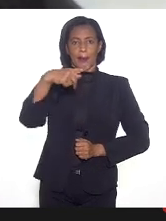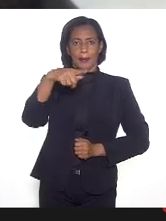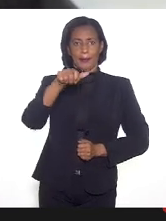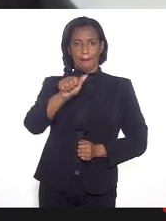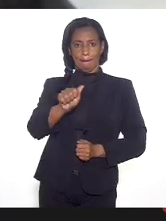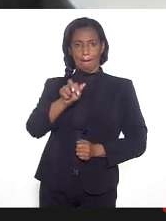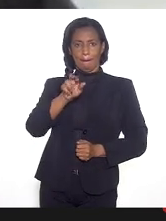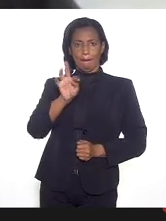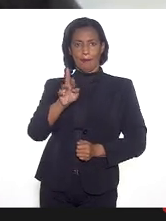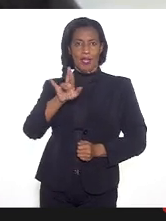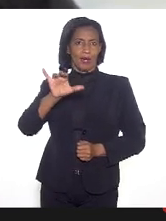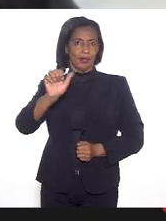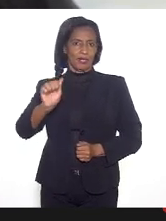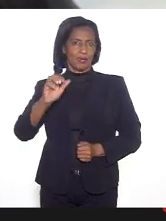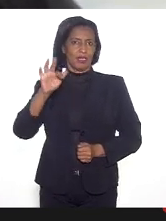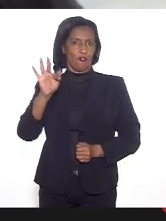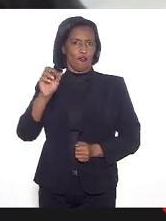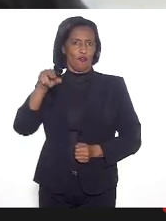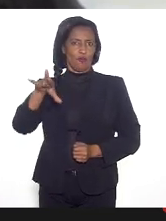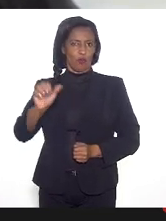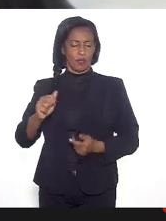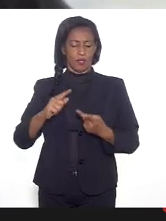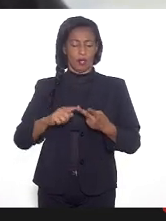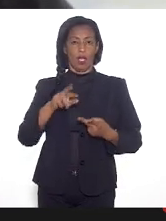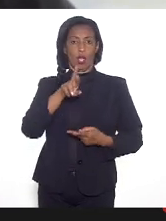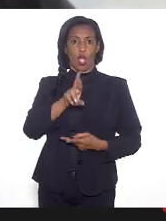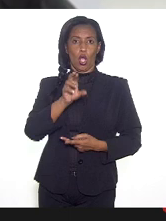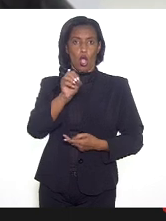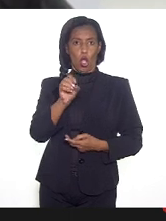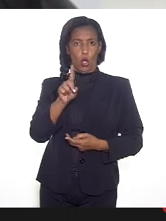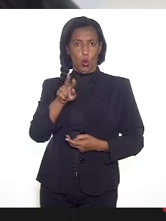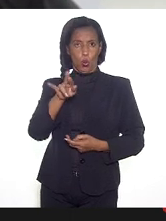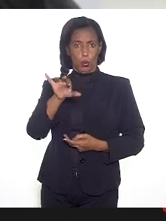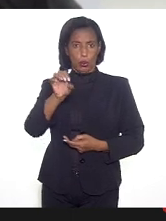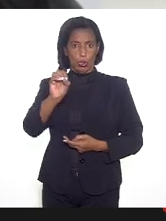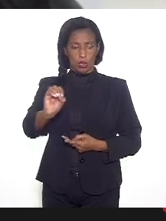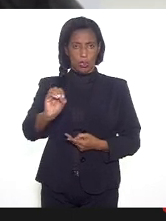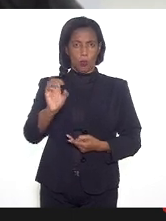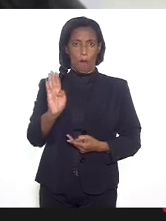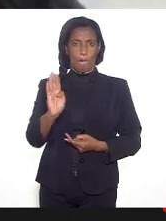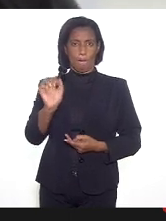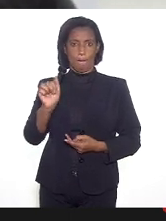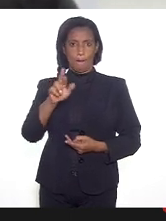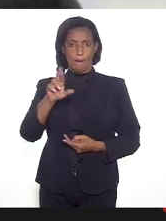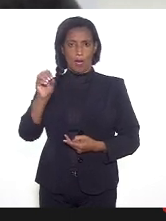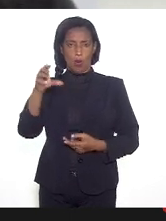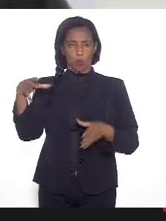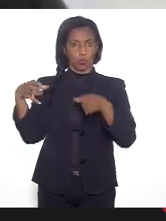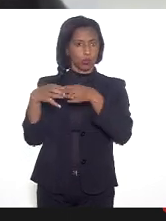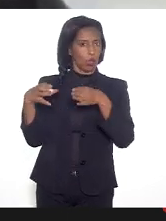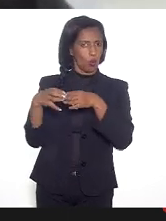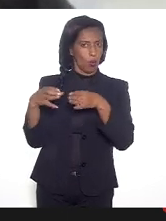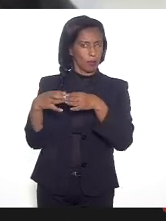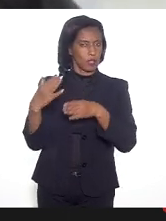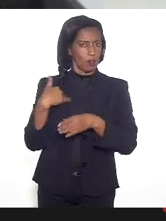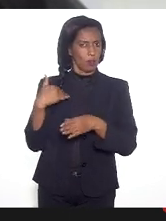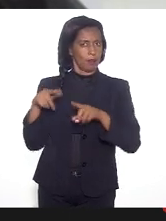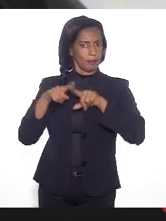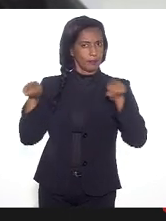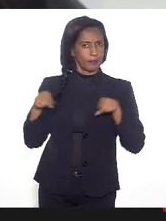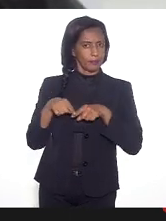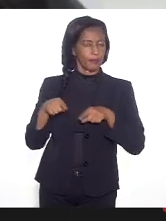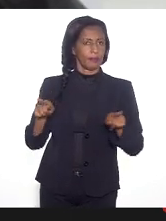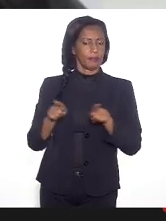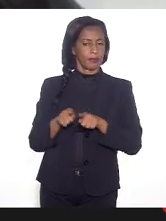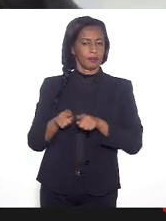gabinete, muitos concursados já conhecem, doutor Rodrigo Barroso também, que tem atuado nessa linha, estão na comissão e também no meu gabinete. Então,